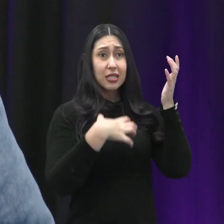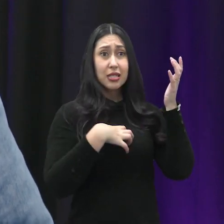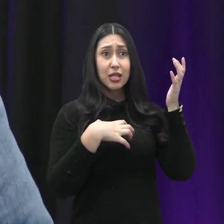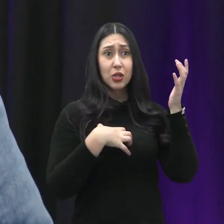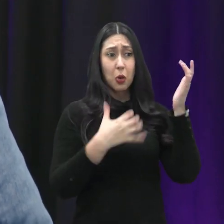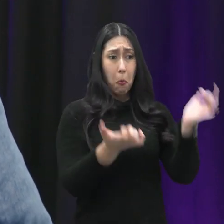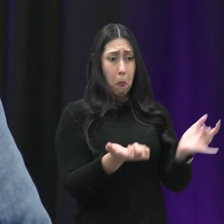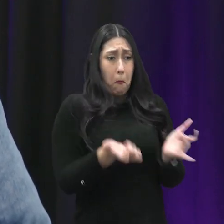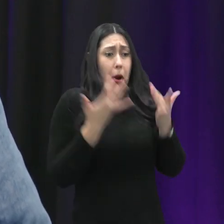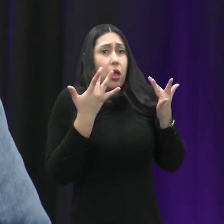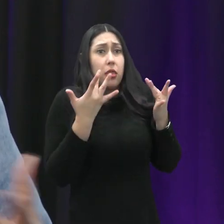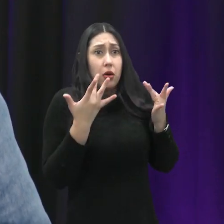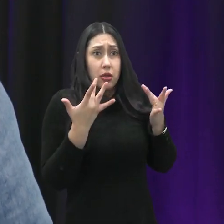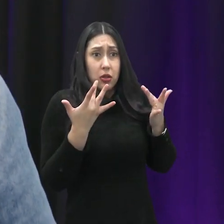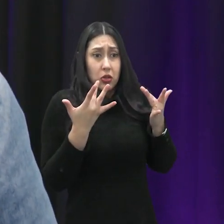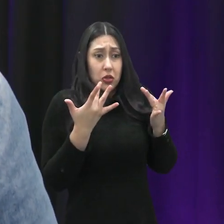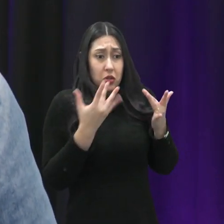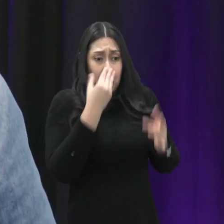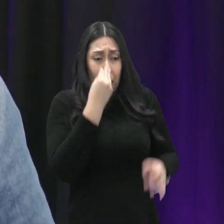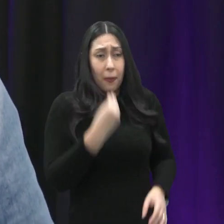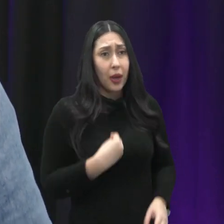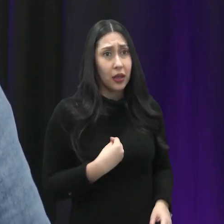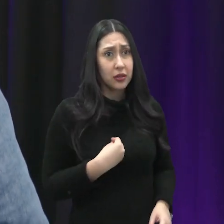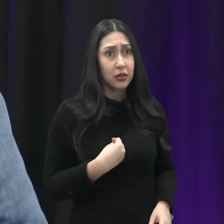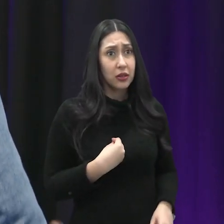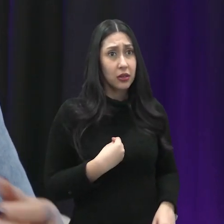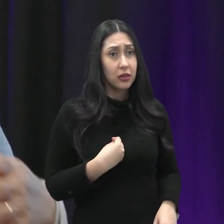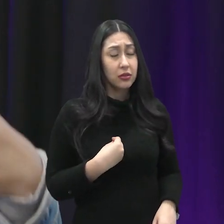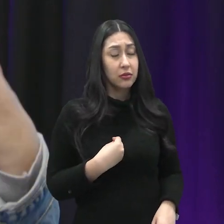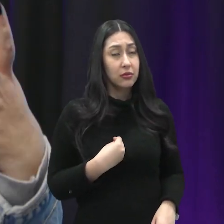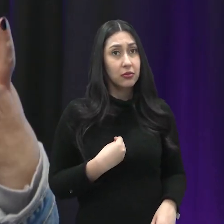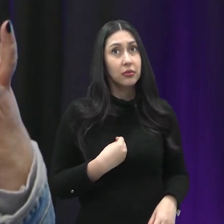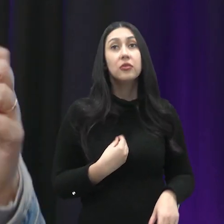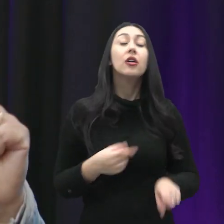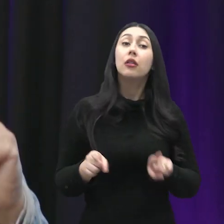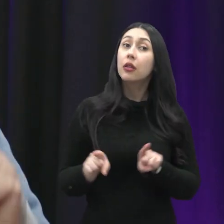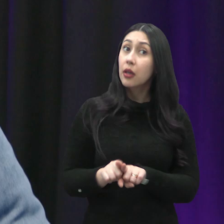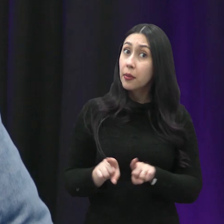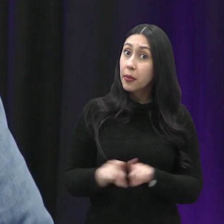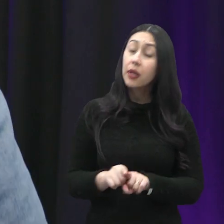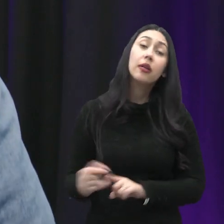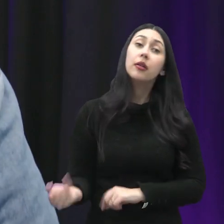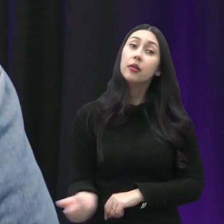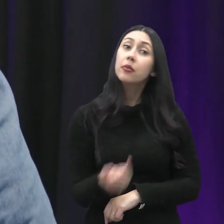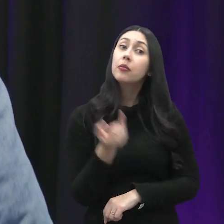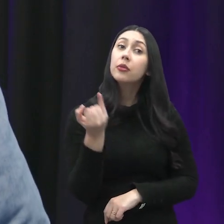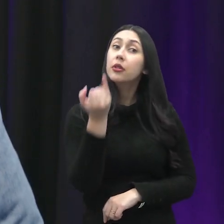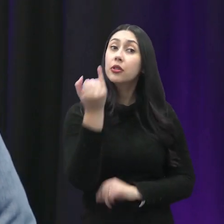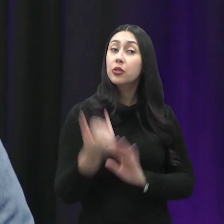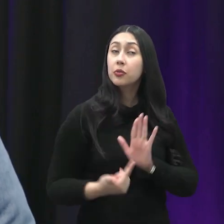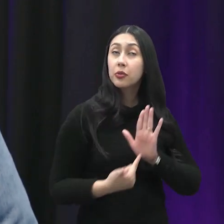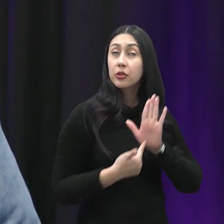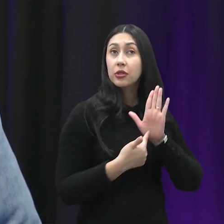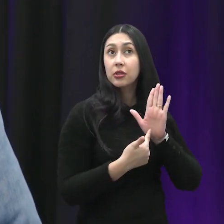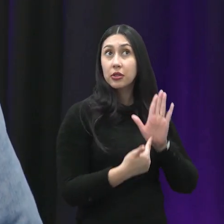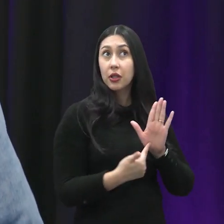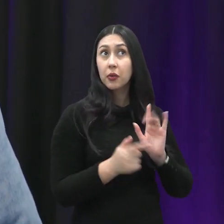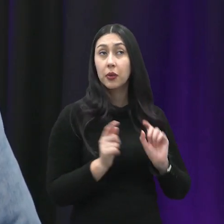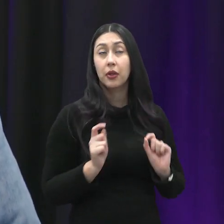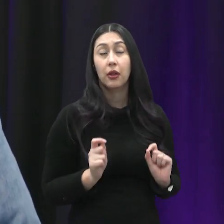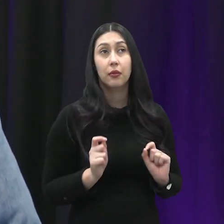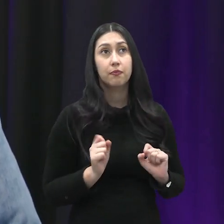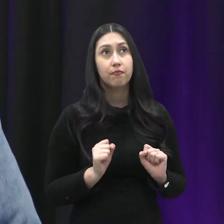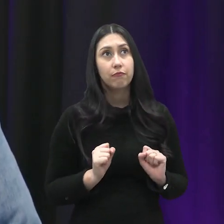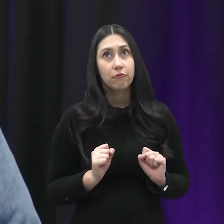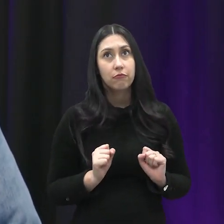abandono emocional e que eu preciso disso? E uma outra coisa também que eu acho que é importante a gente colocar aqui